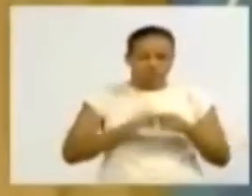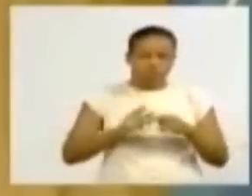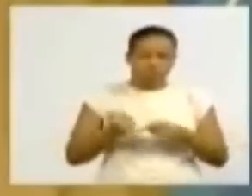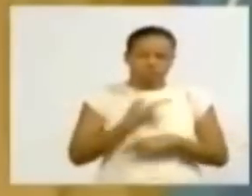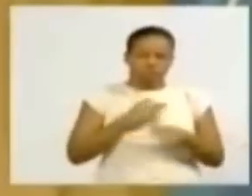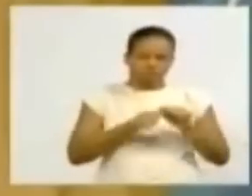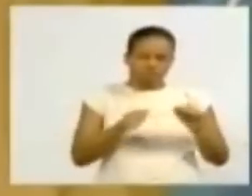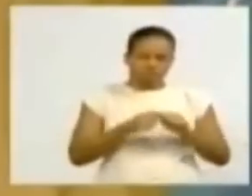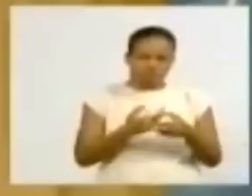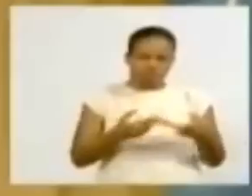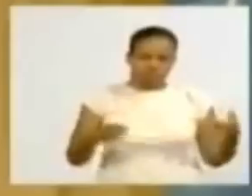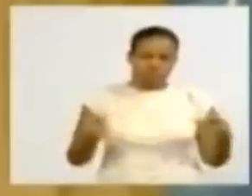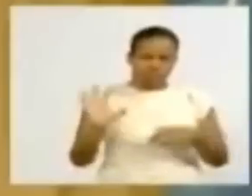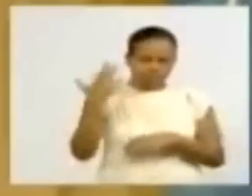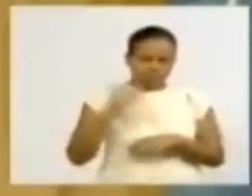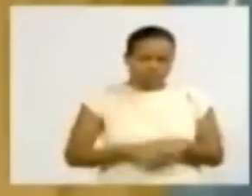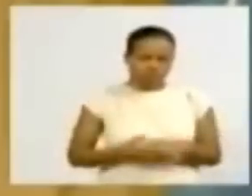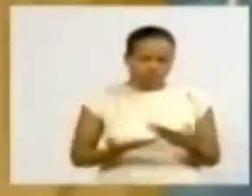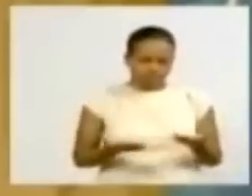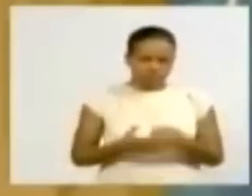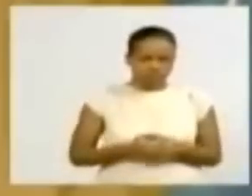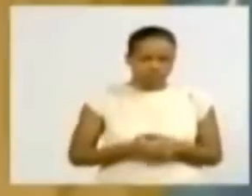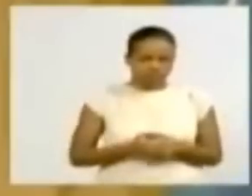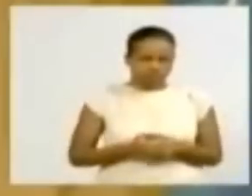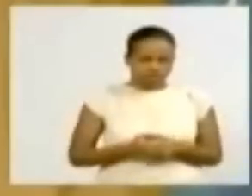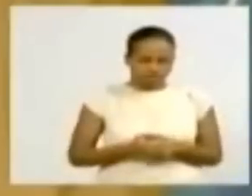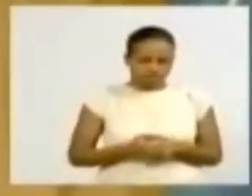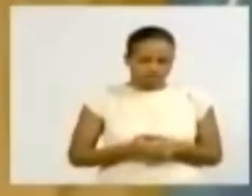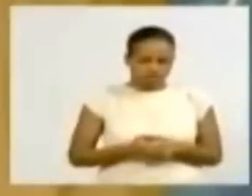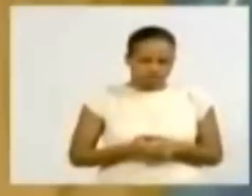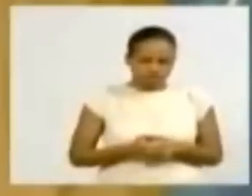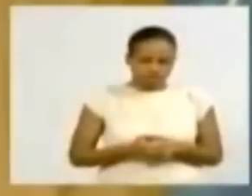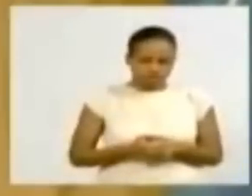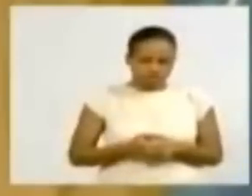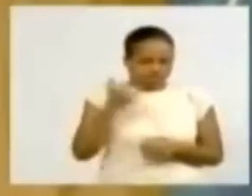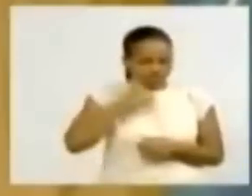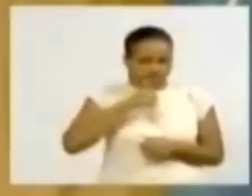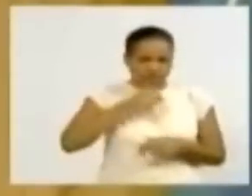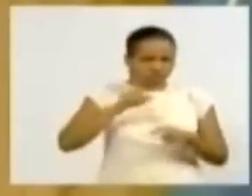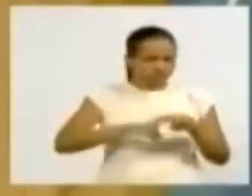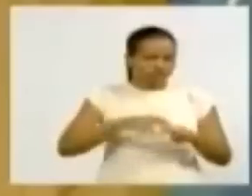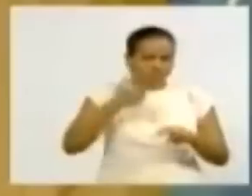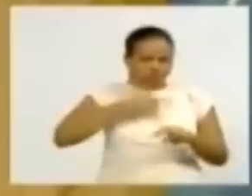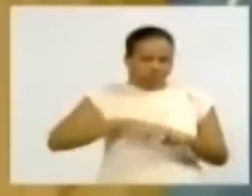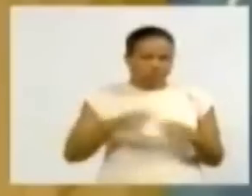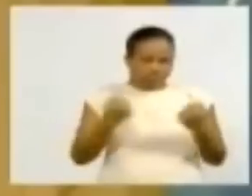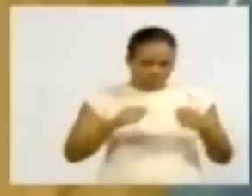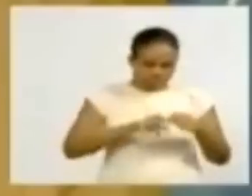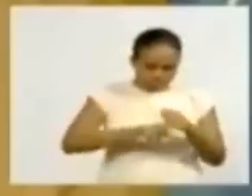criando indisposições para isso acontecer. Minha senhora, por favor, sente-se. Se a senhora não tem condições de sentar, vai ter que sair